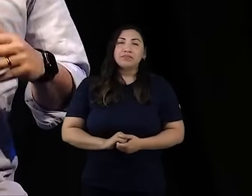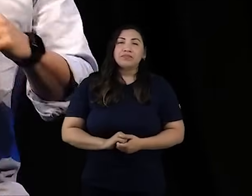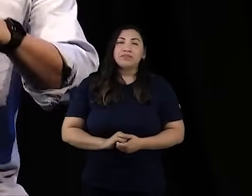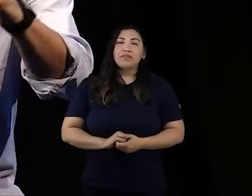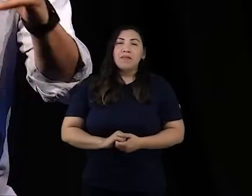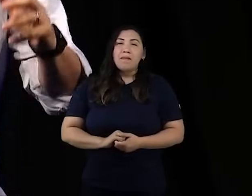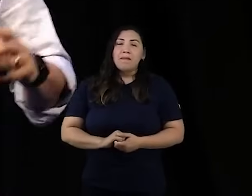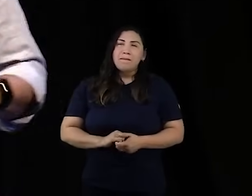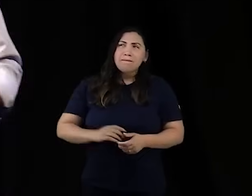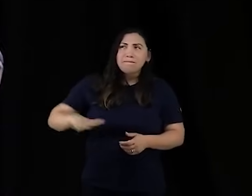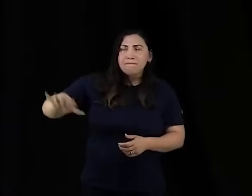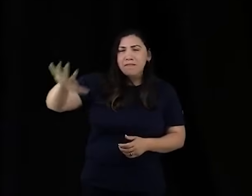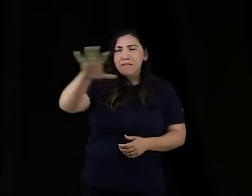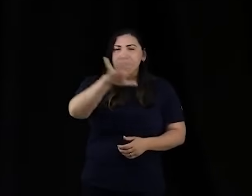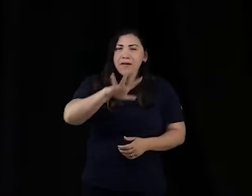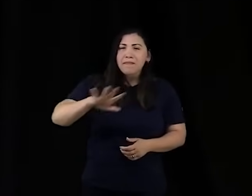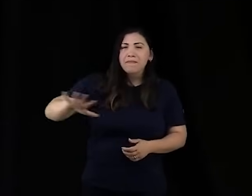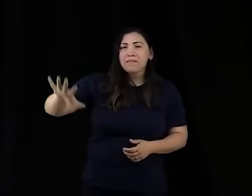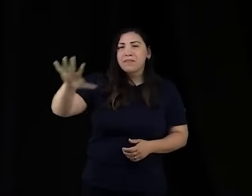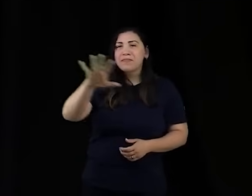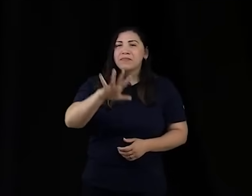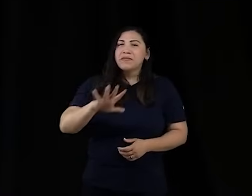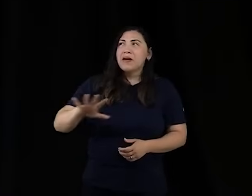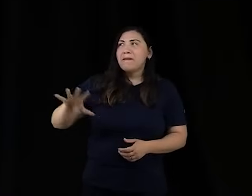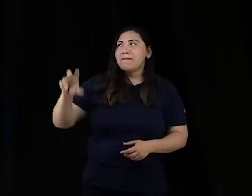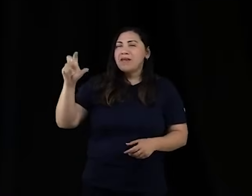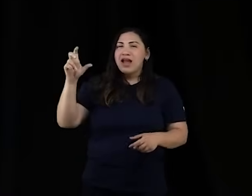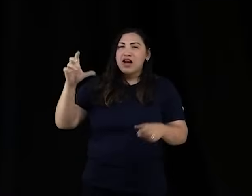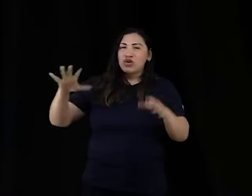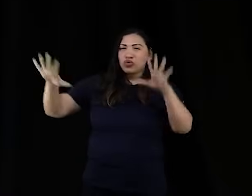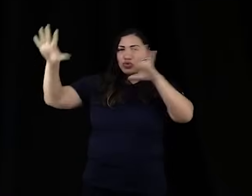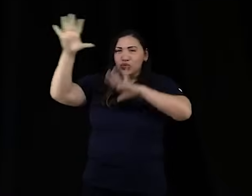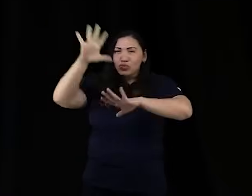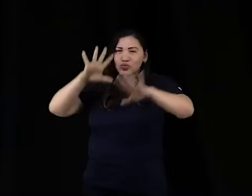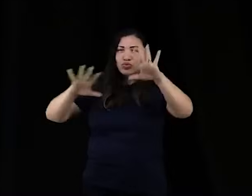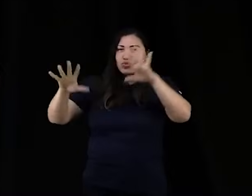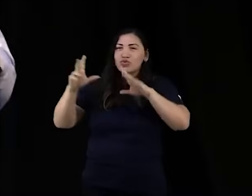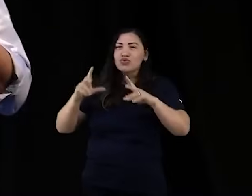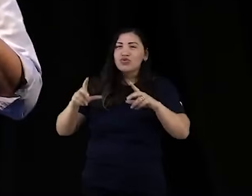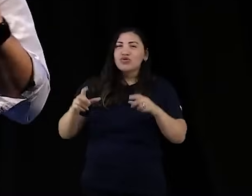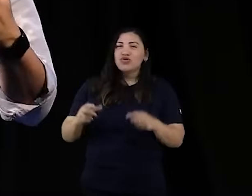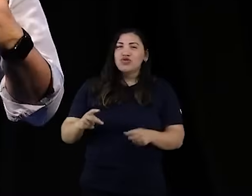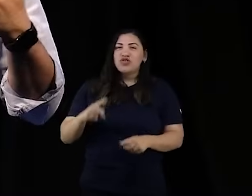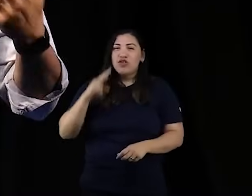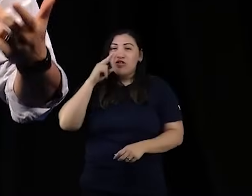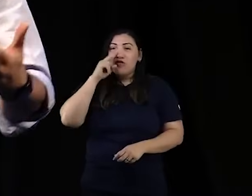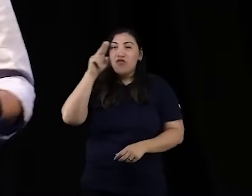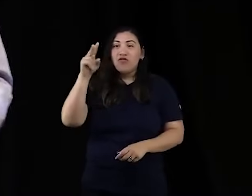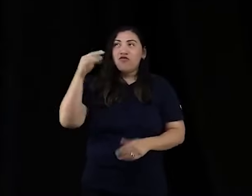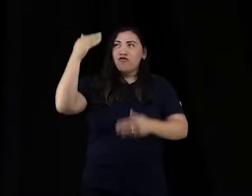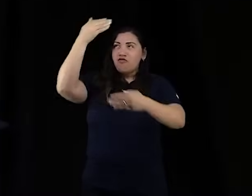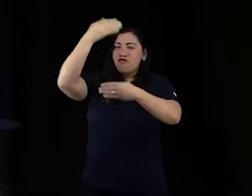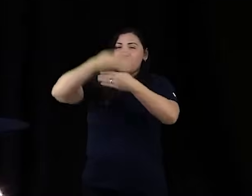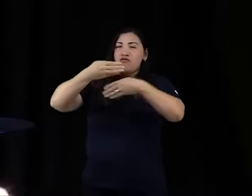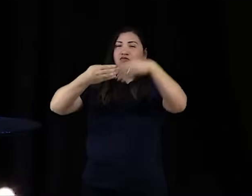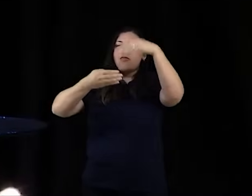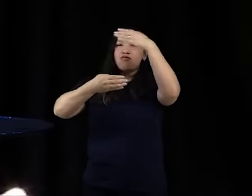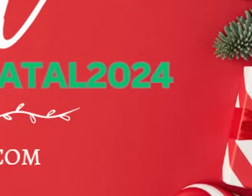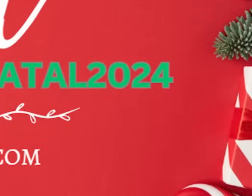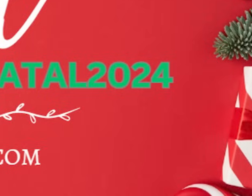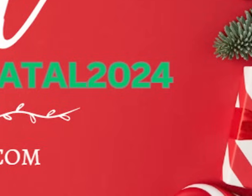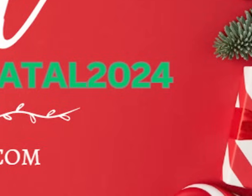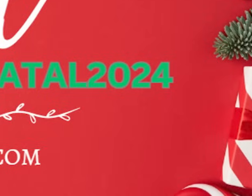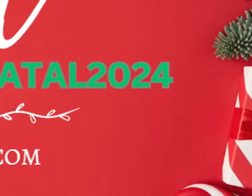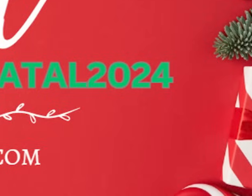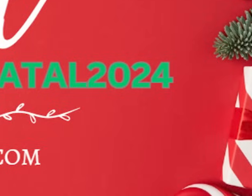mapeamento de fortalezas você que tá nos acompanhando esse é o sétimo encontro o quinto encontro